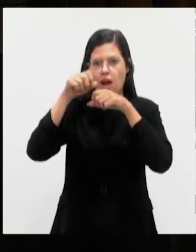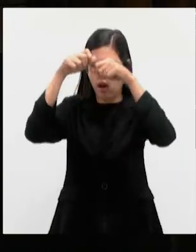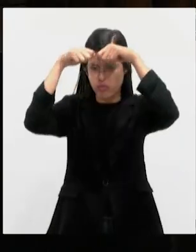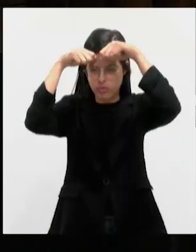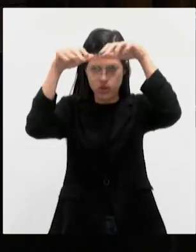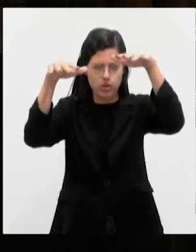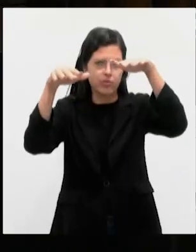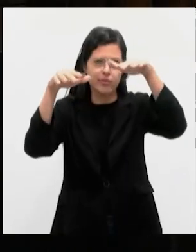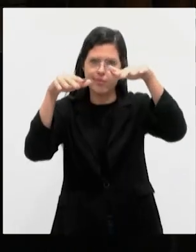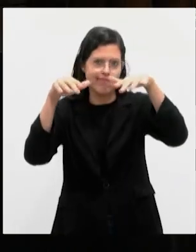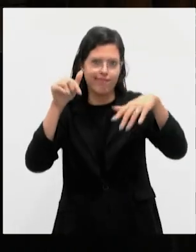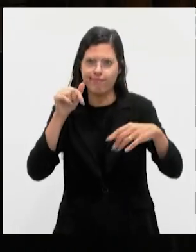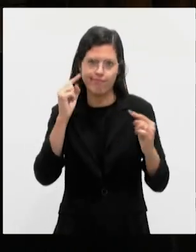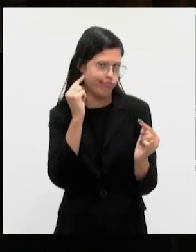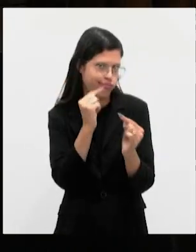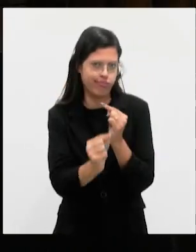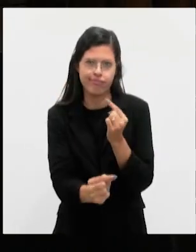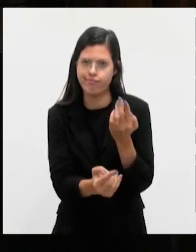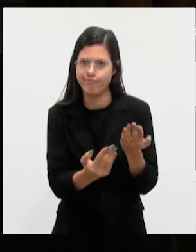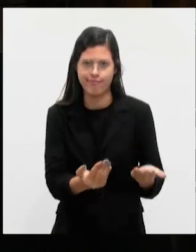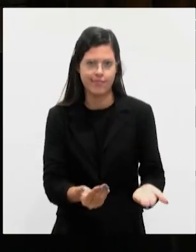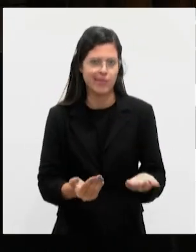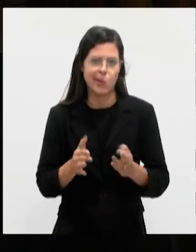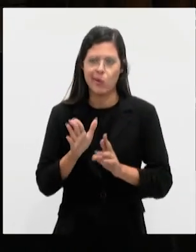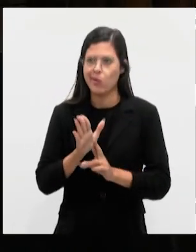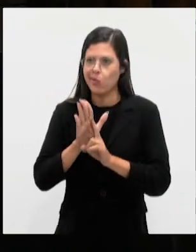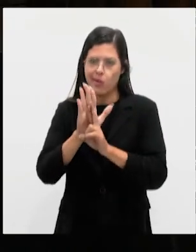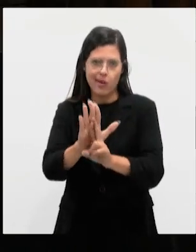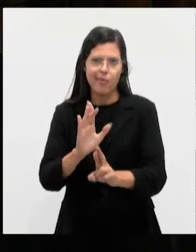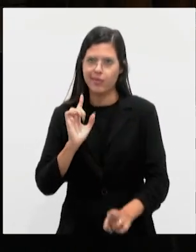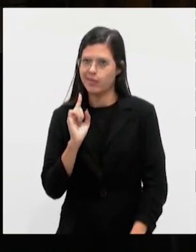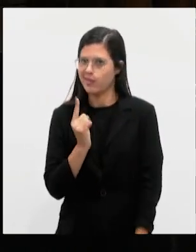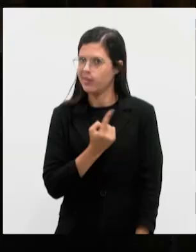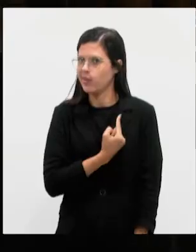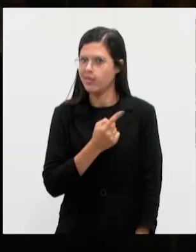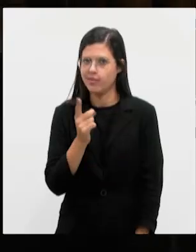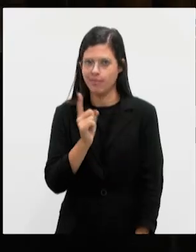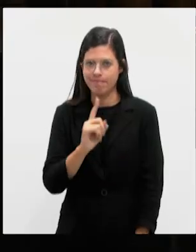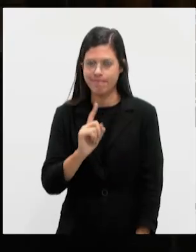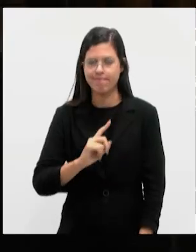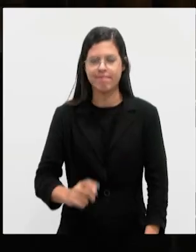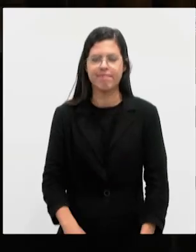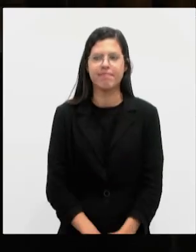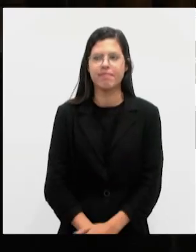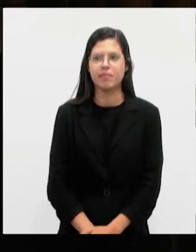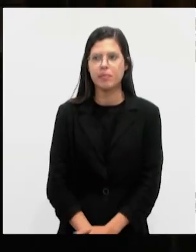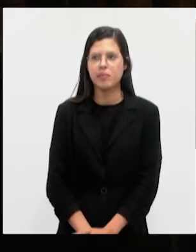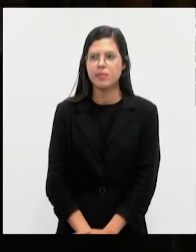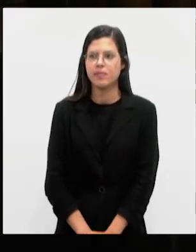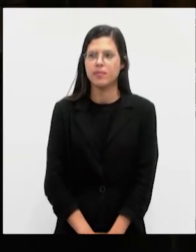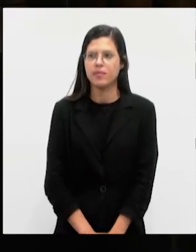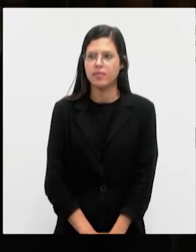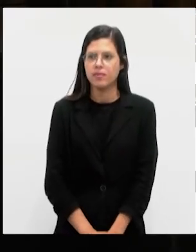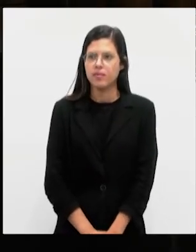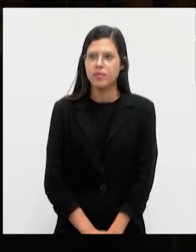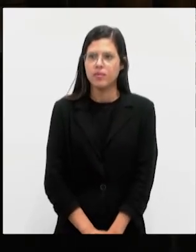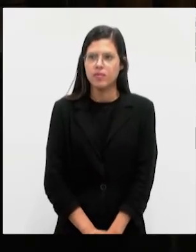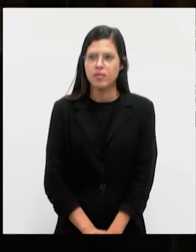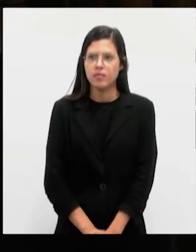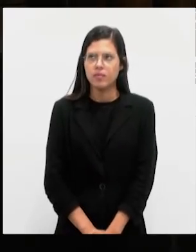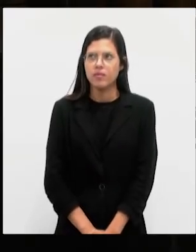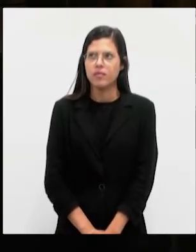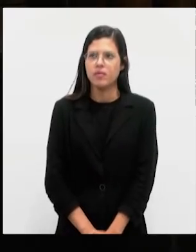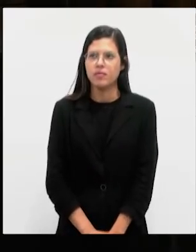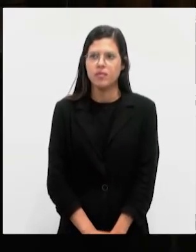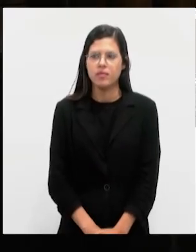ver. Não tem nada a ver. Não representa a gente. Bom, eu quero falar aqui também